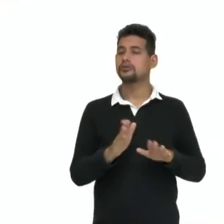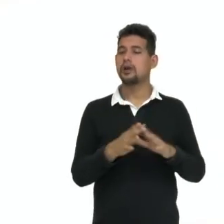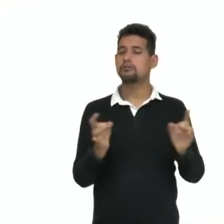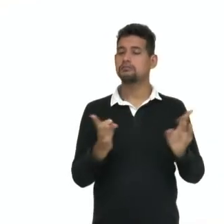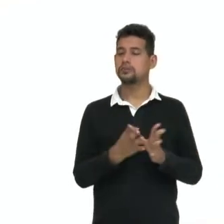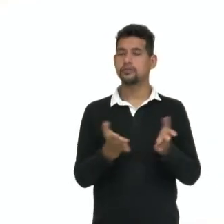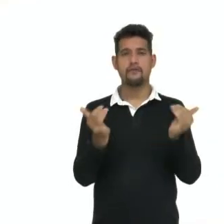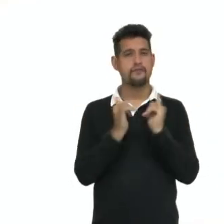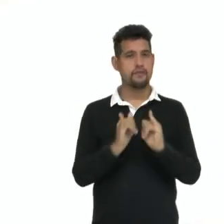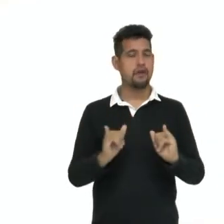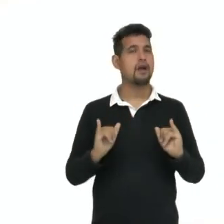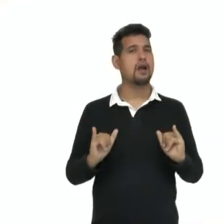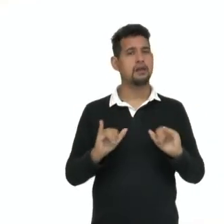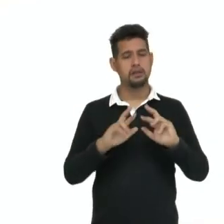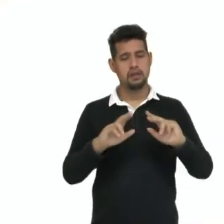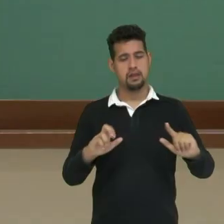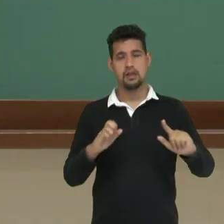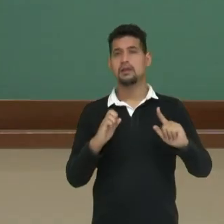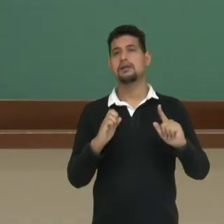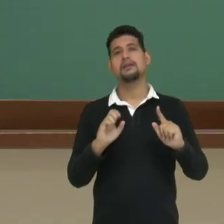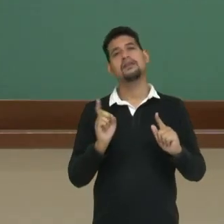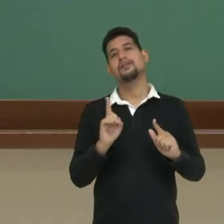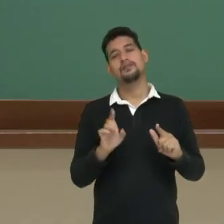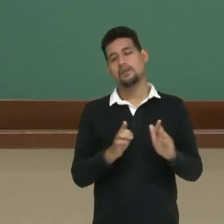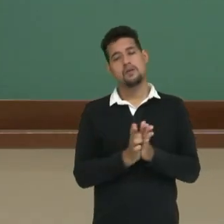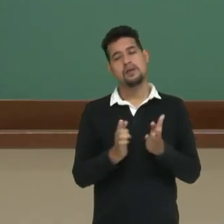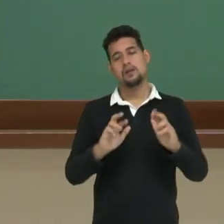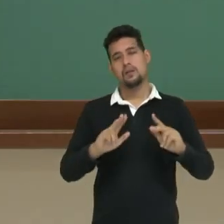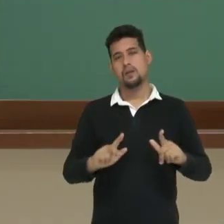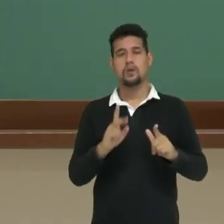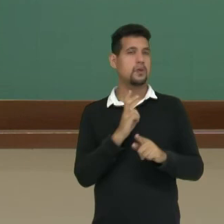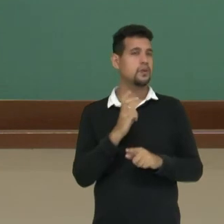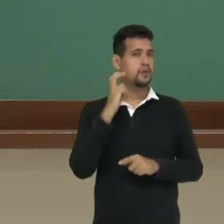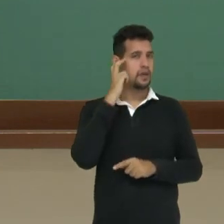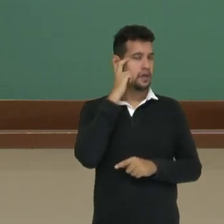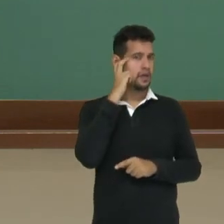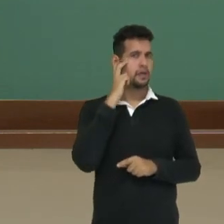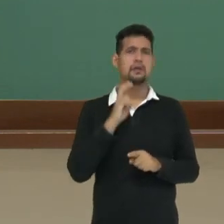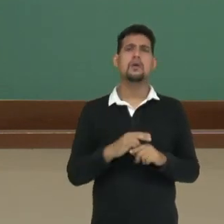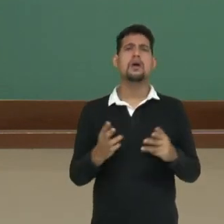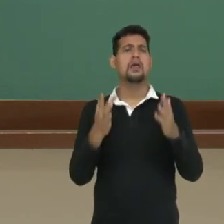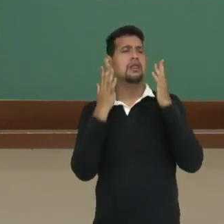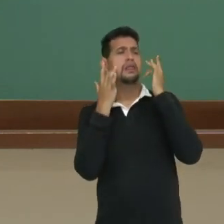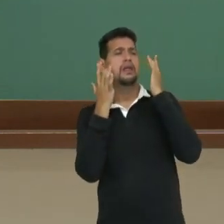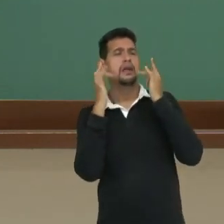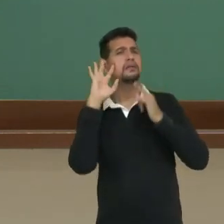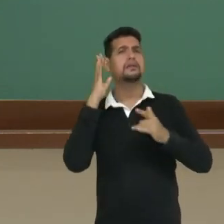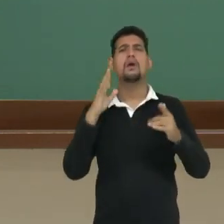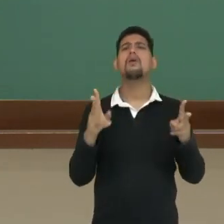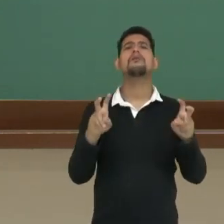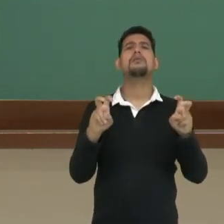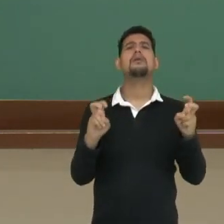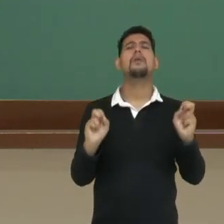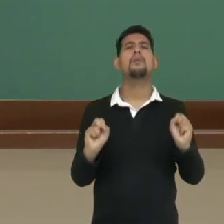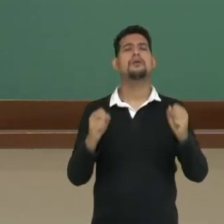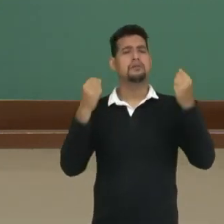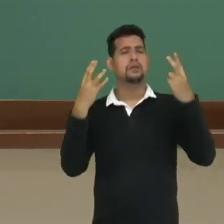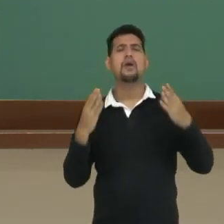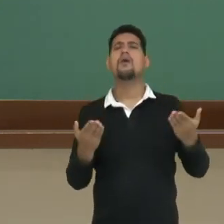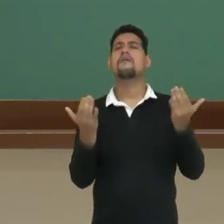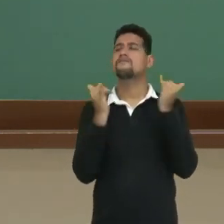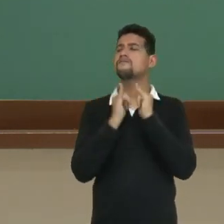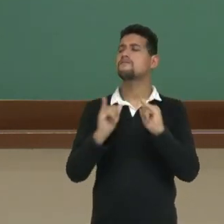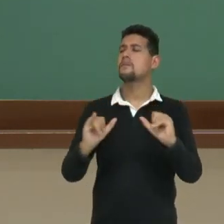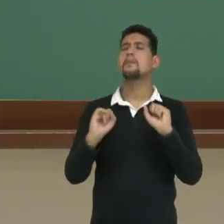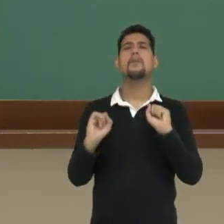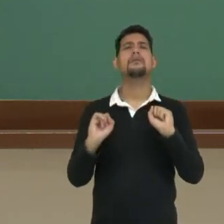divulgado na imprensa, e não só na imprensa, nos meios culturais. Que peça de teatro pode passar? Que temas você pode abordar? Que notícias